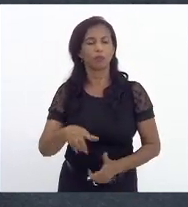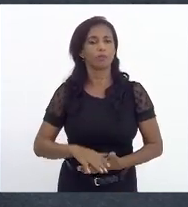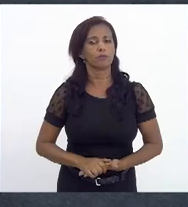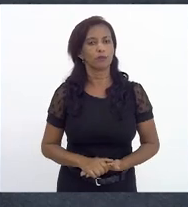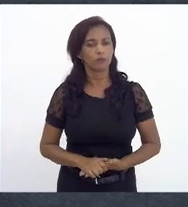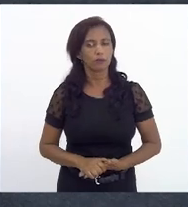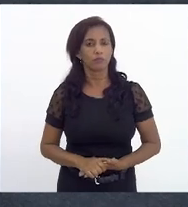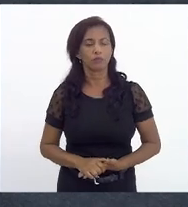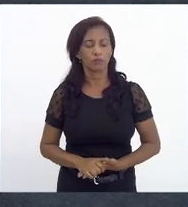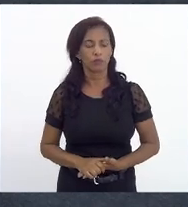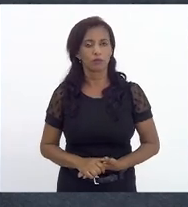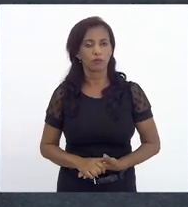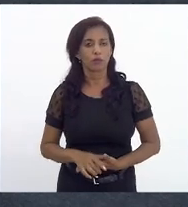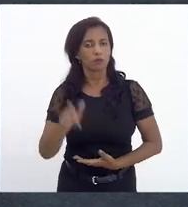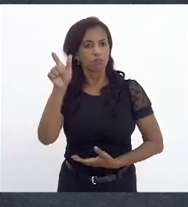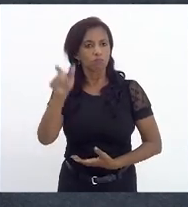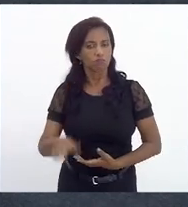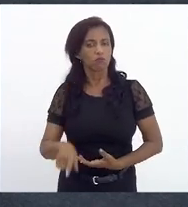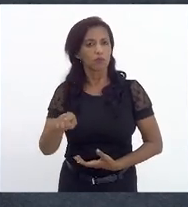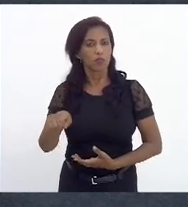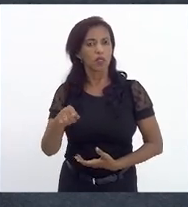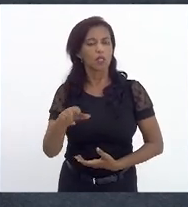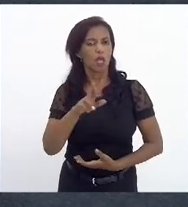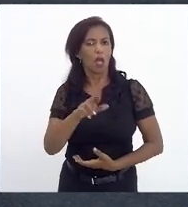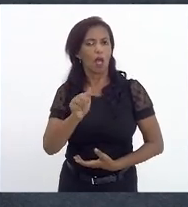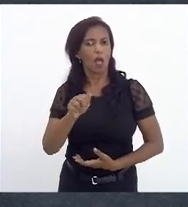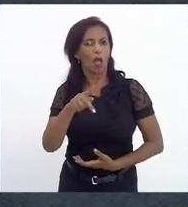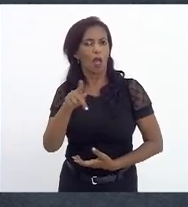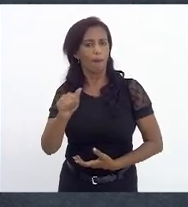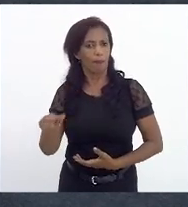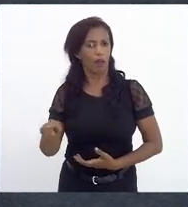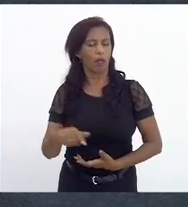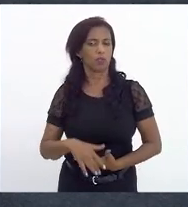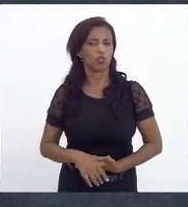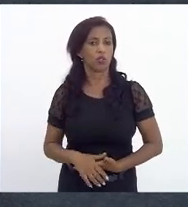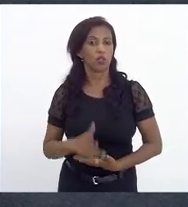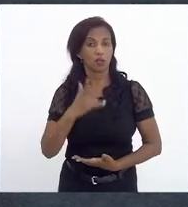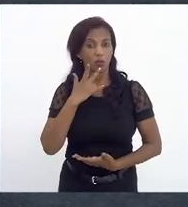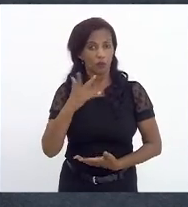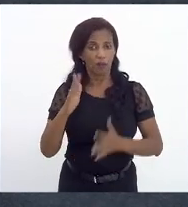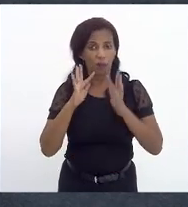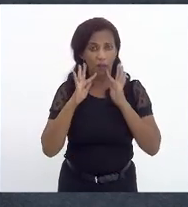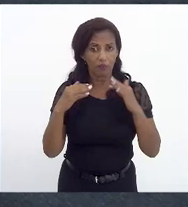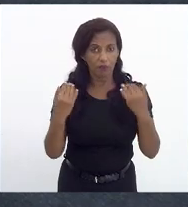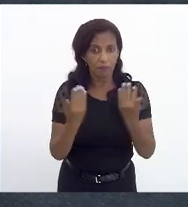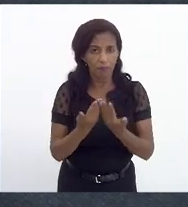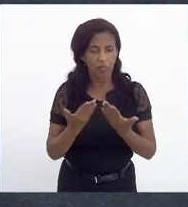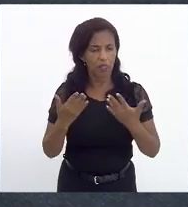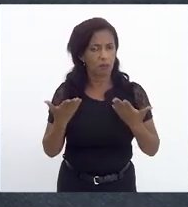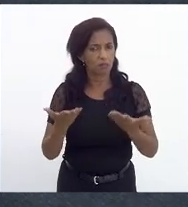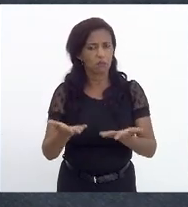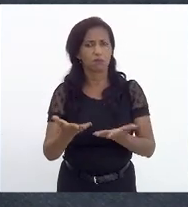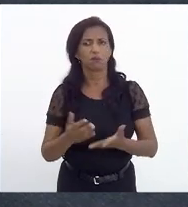de prisão preventiva desse rapaz. Então, dizer à família e dizer